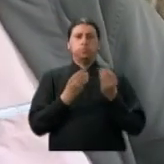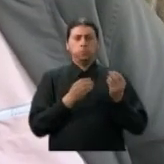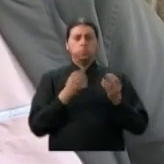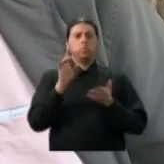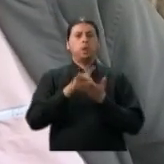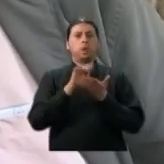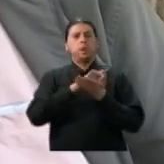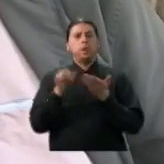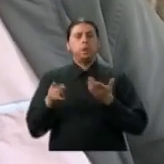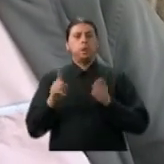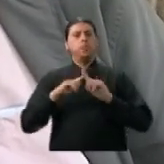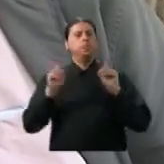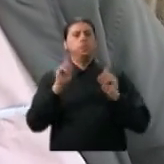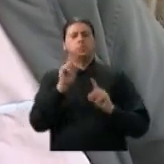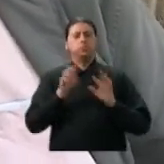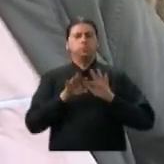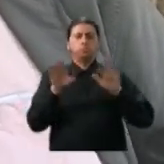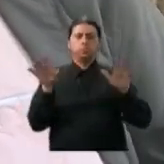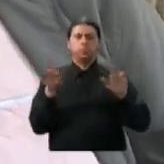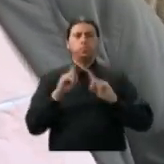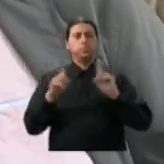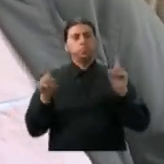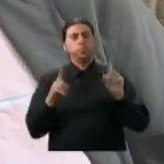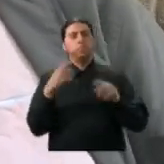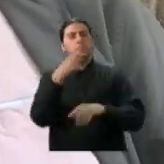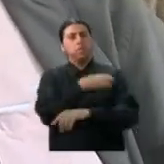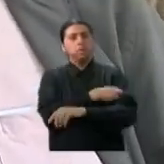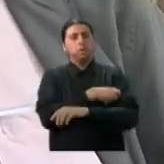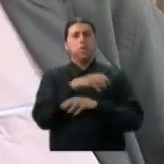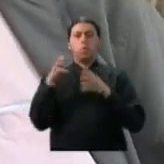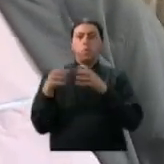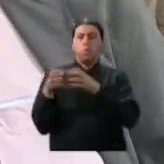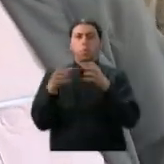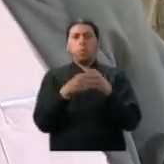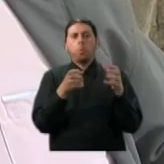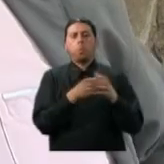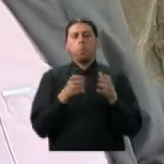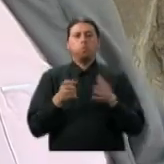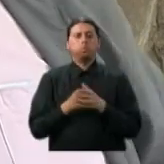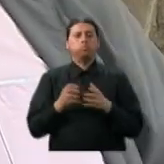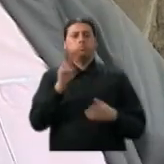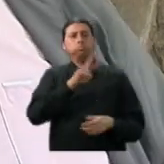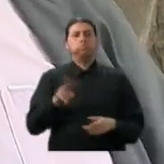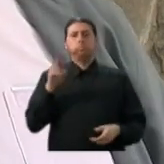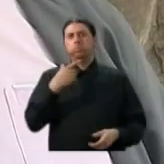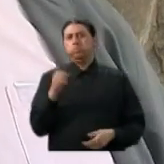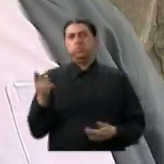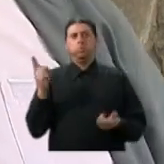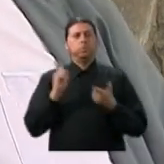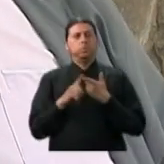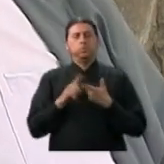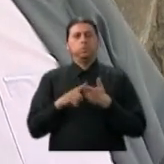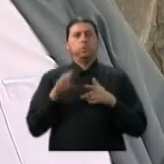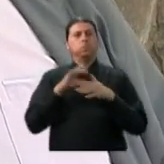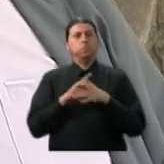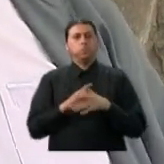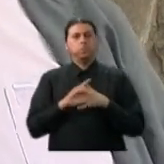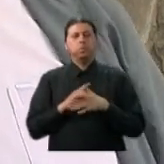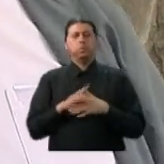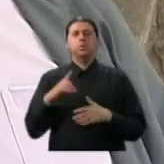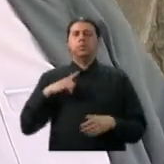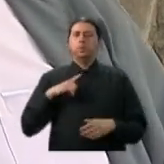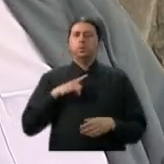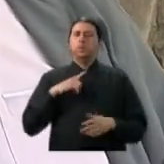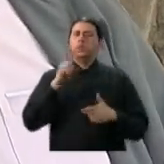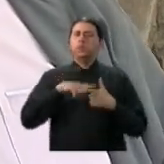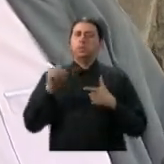Então, aplicar a vacina em grupos selecionados vale a pena, porque vai diminuir uma doença que tem altos índices. É